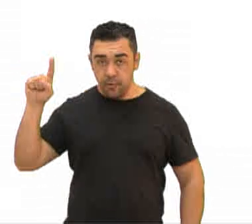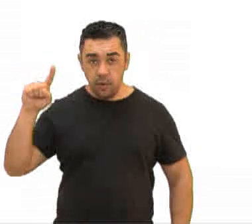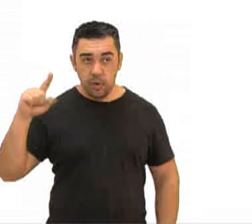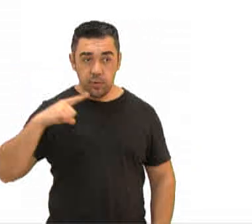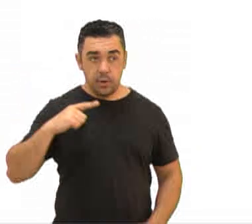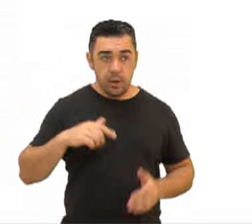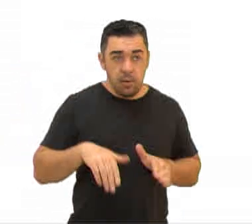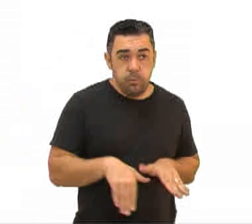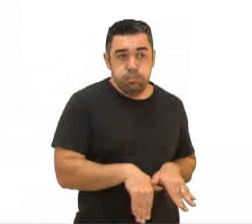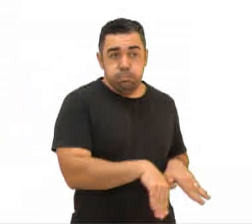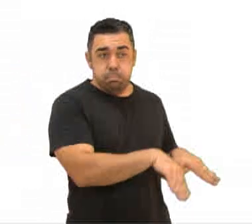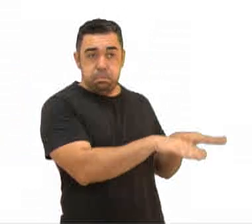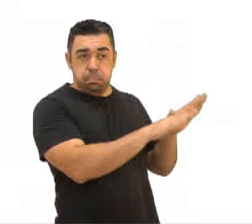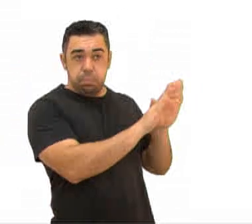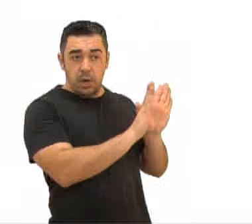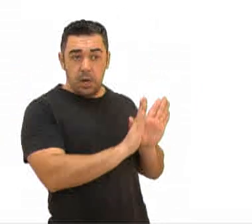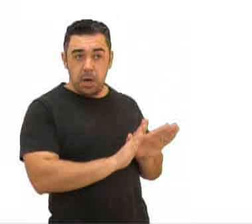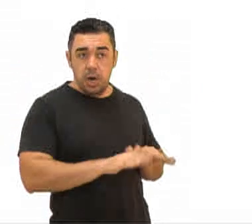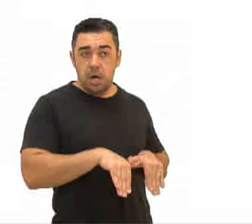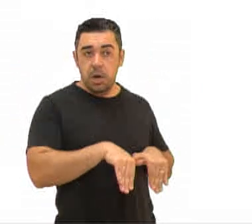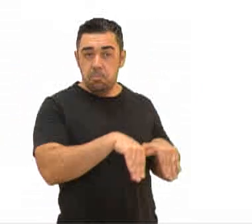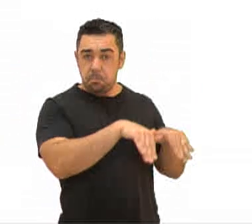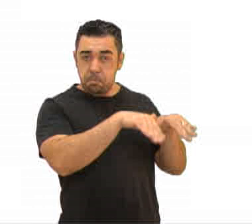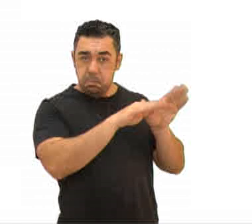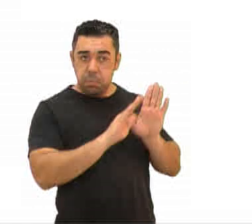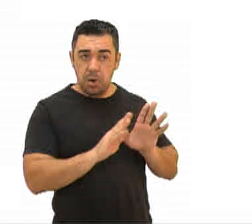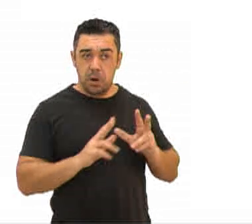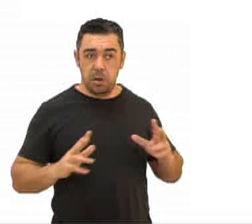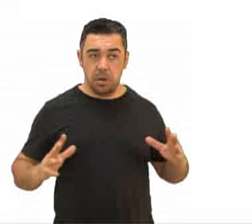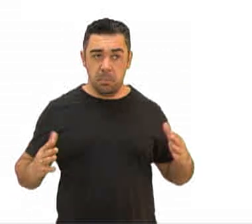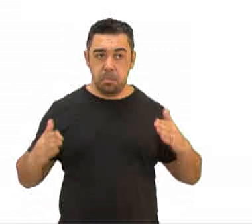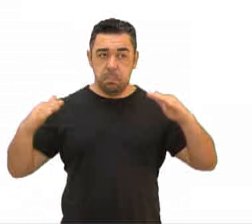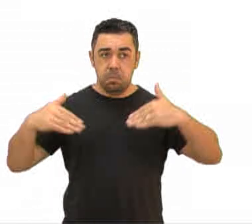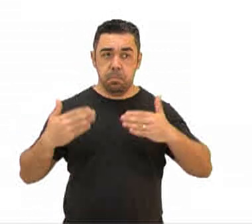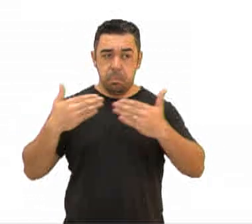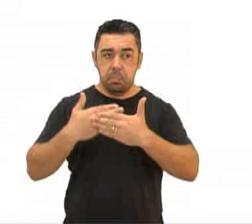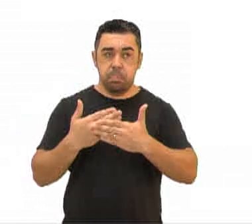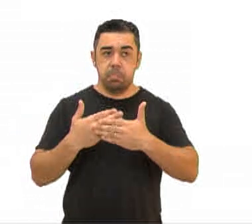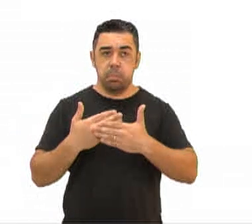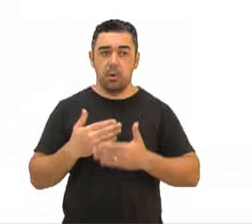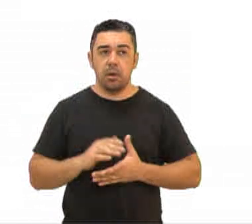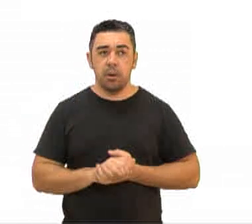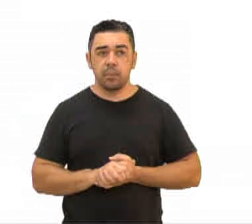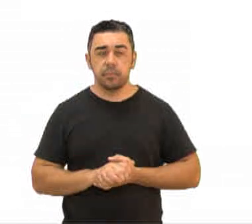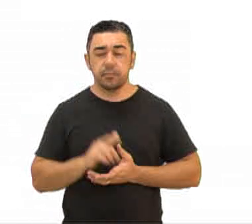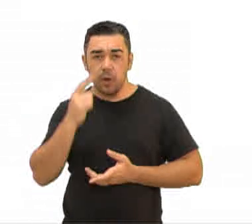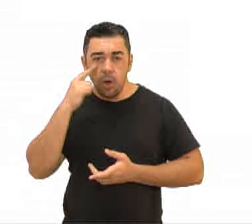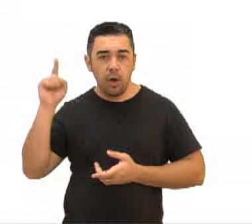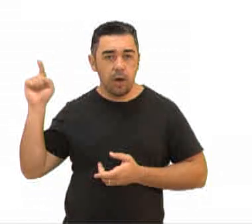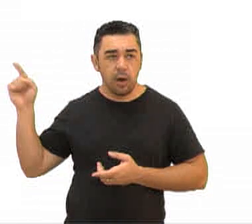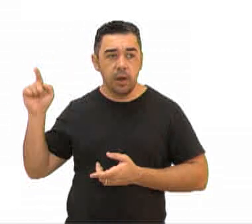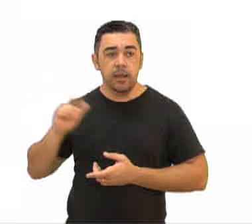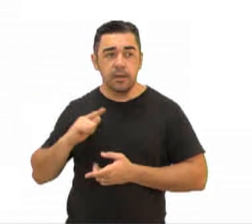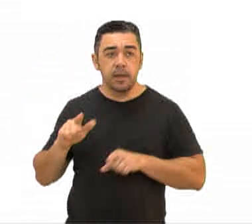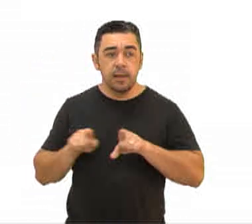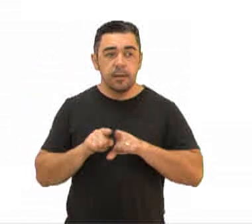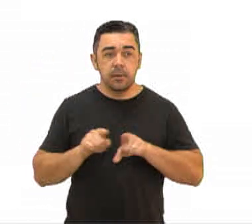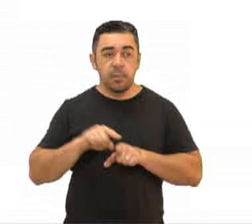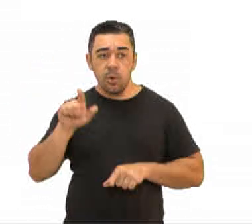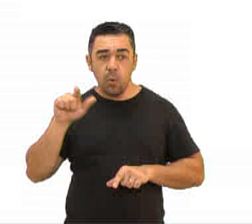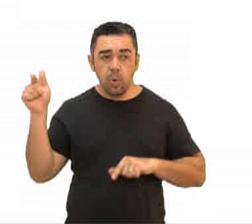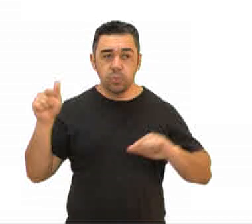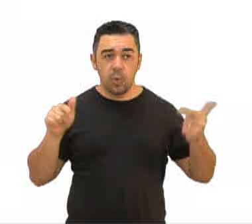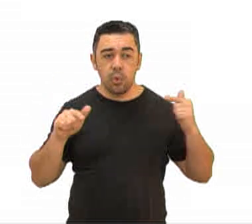que é uma baleia sendo engolida, brigando com uma orca, né, uma outra espécie de baleia, a gente vai ter monstros